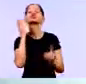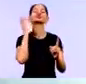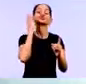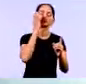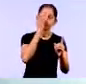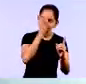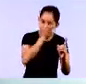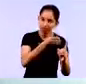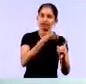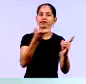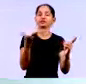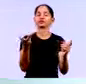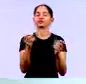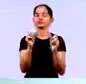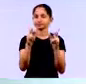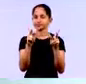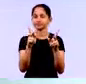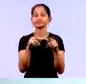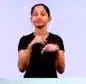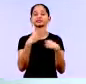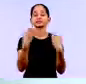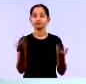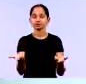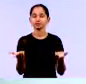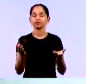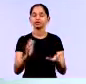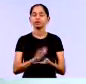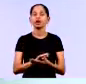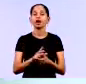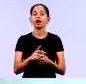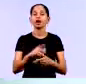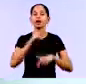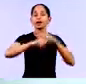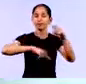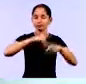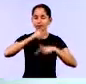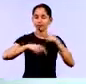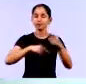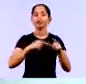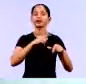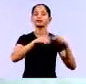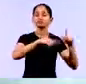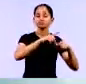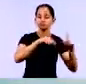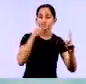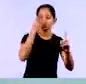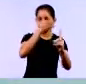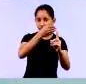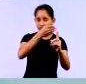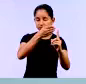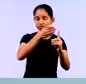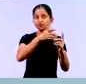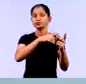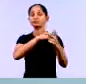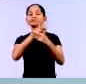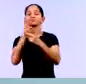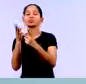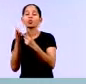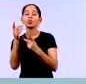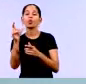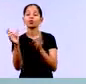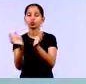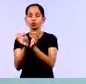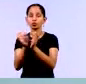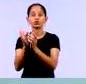diretos. Custos diretos, muito bem. Custos diretos. Mão de obra e matérias-primas. E os custos indiretos